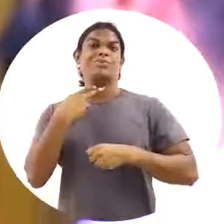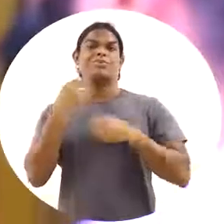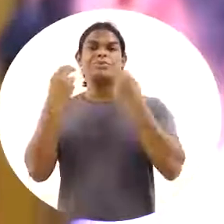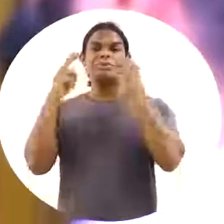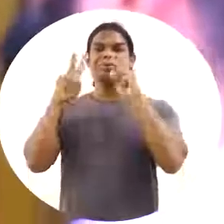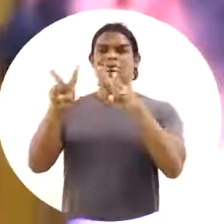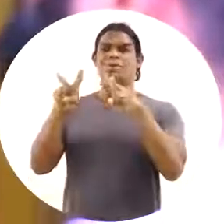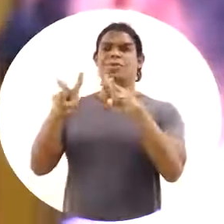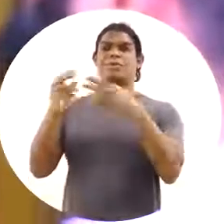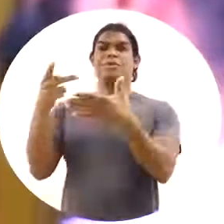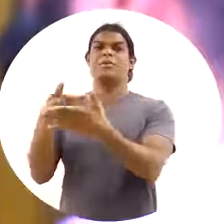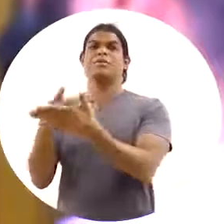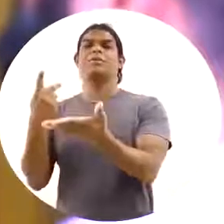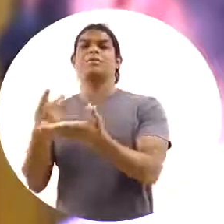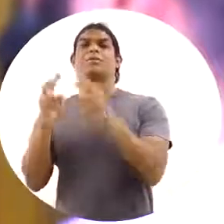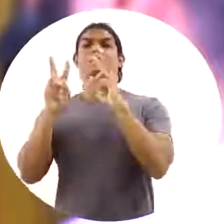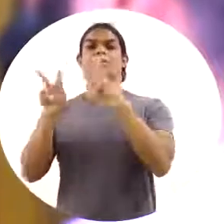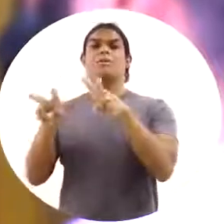observa ali, que ali pode ter